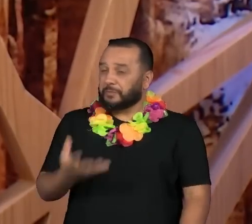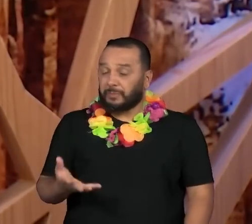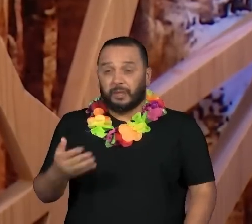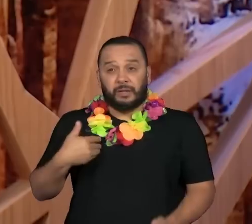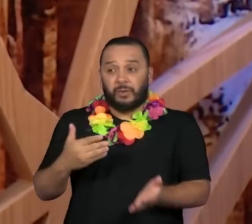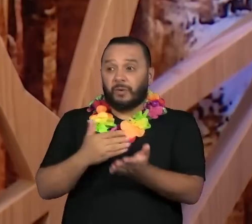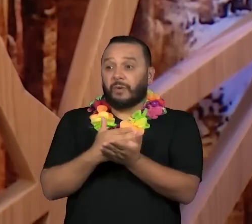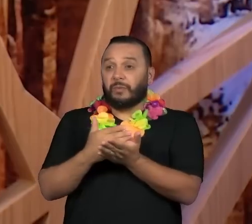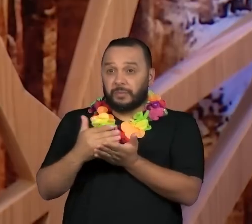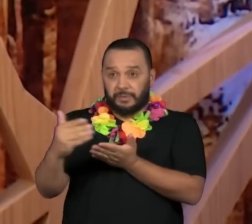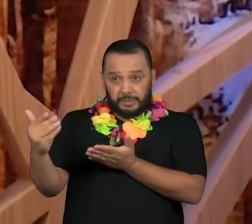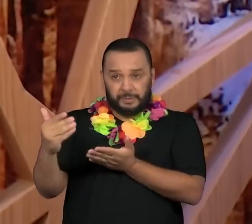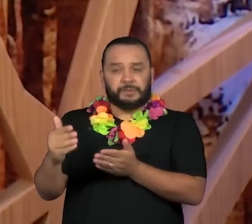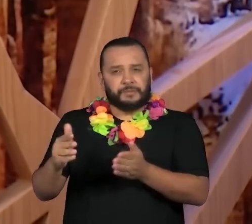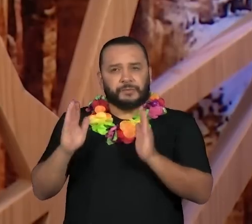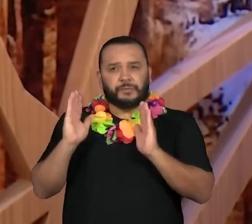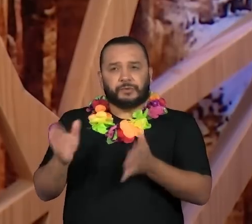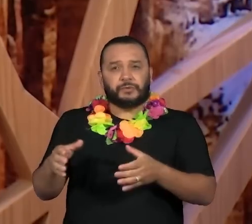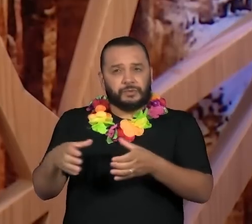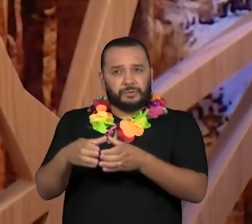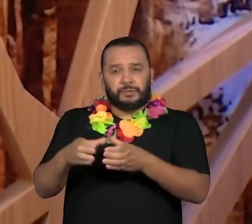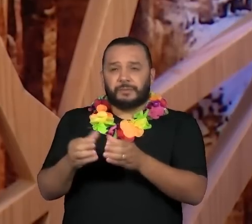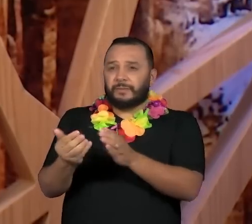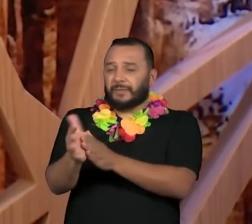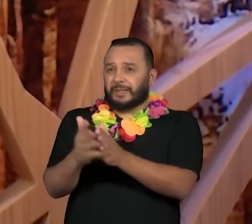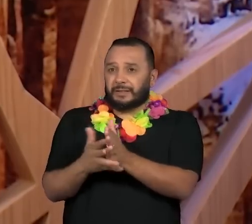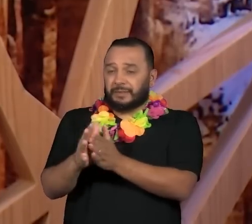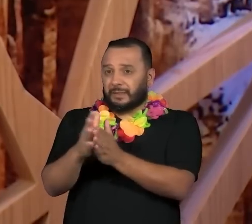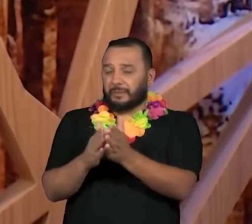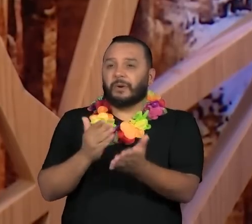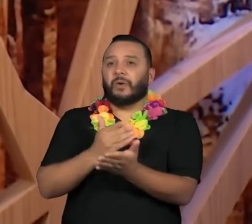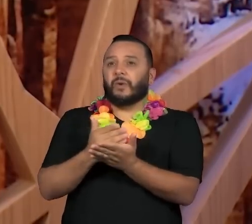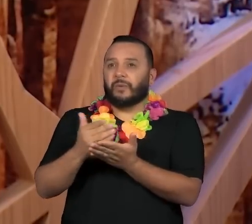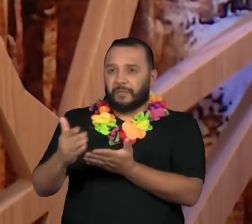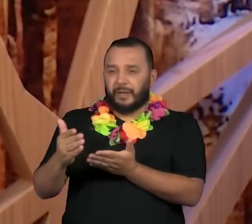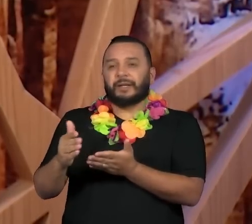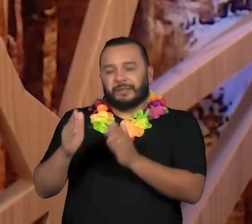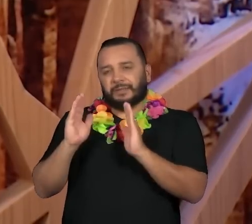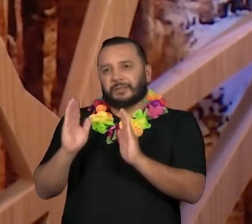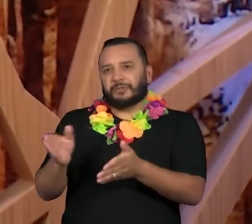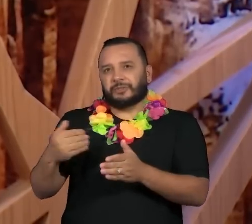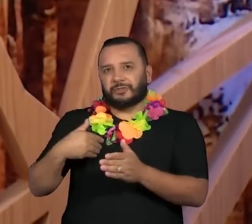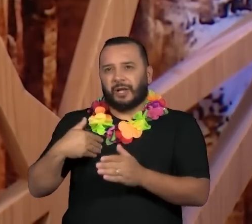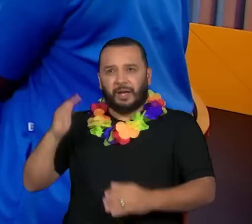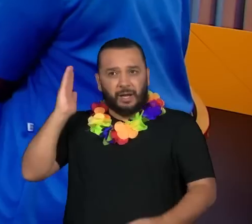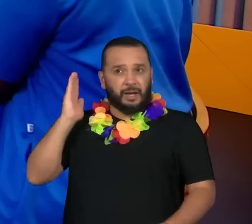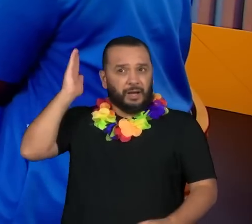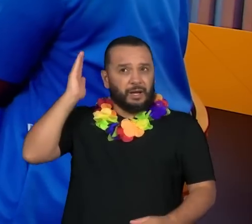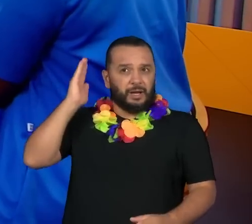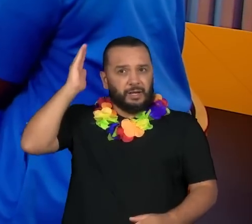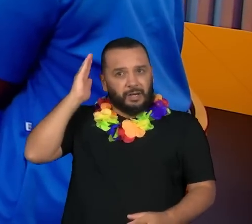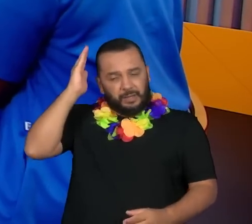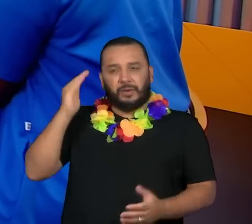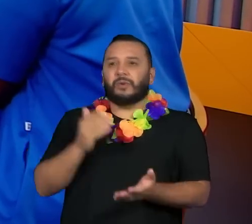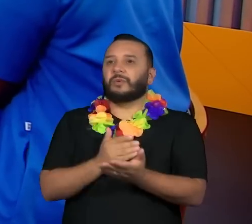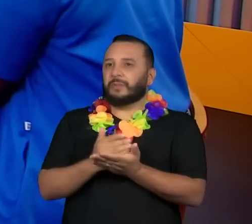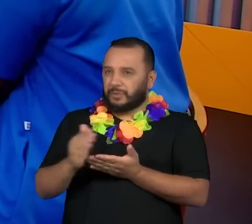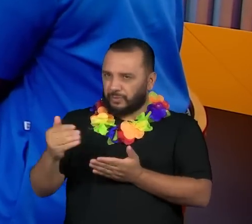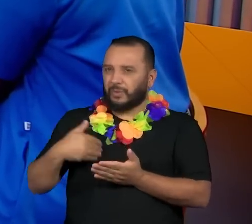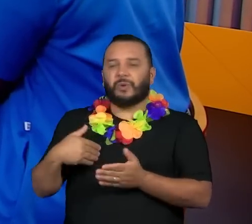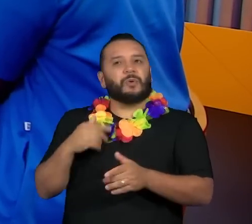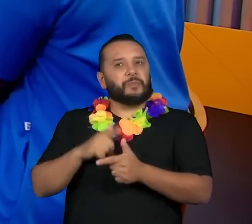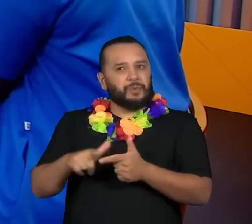samba começam a receber agremiações oriundas de torcida, deu problema, né?